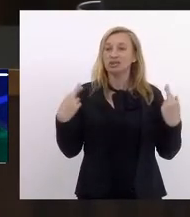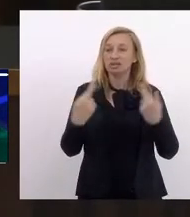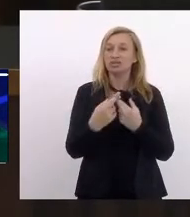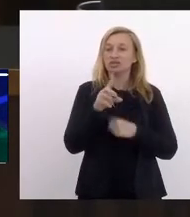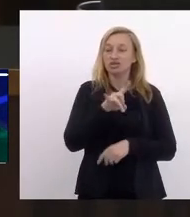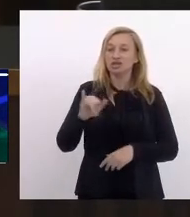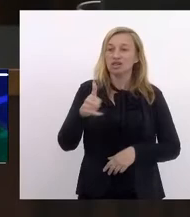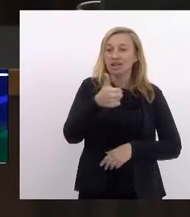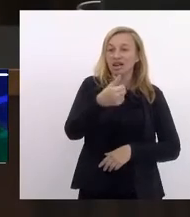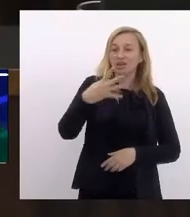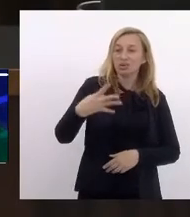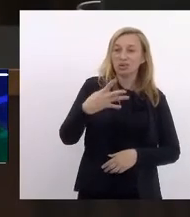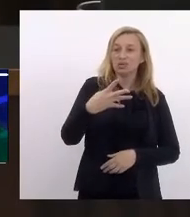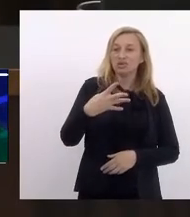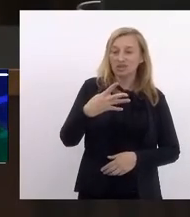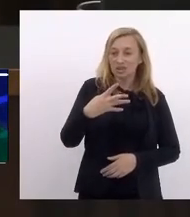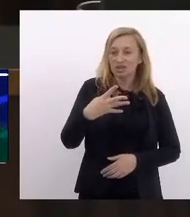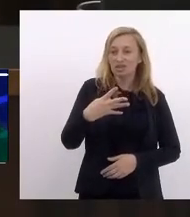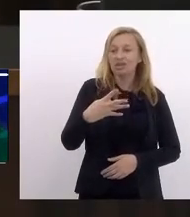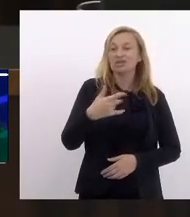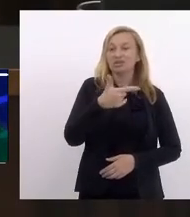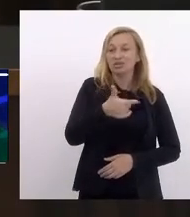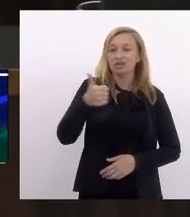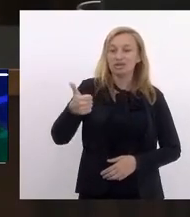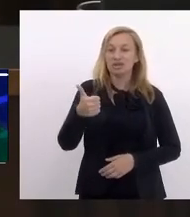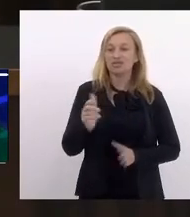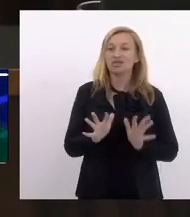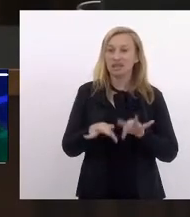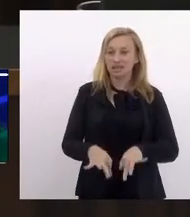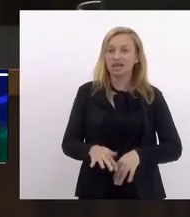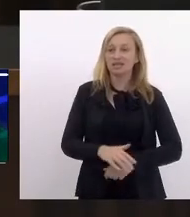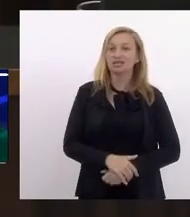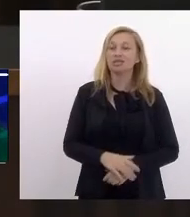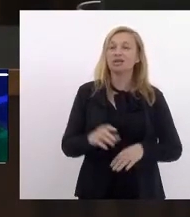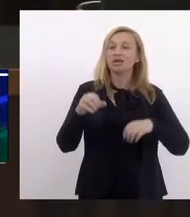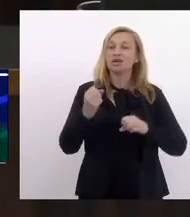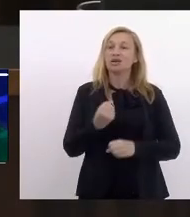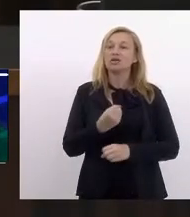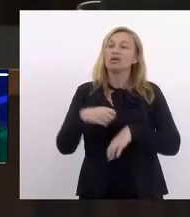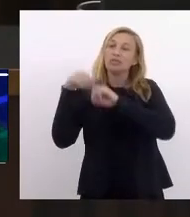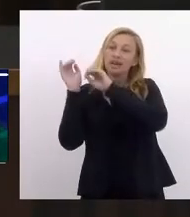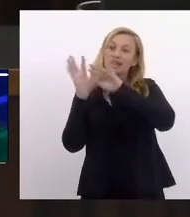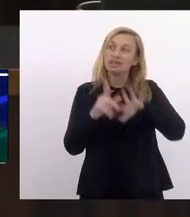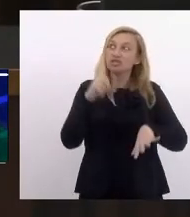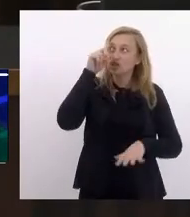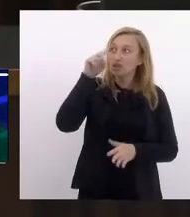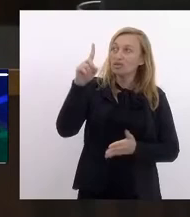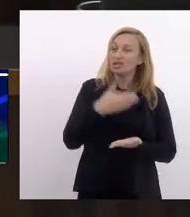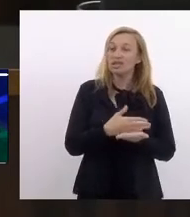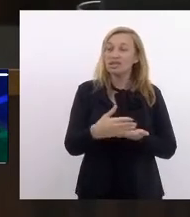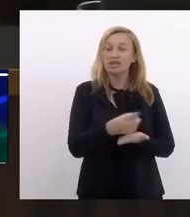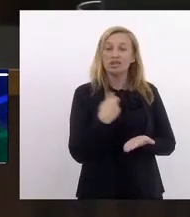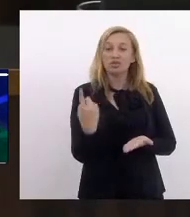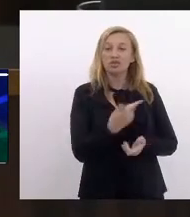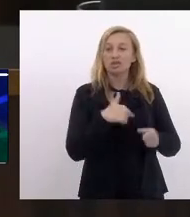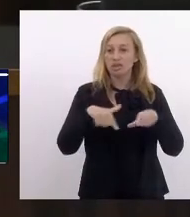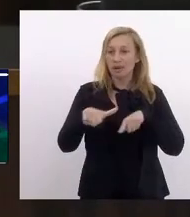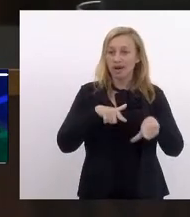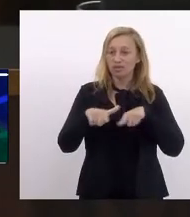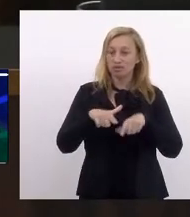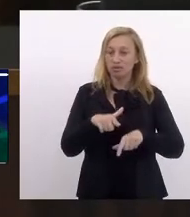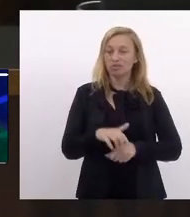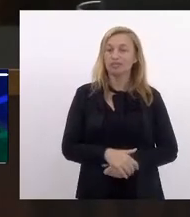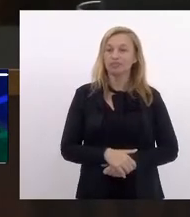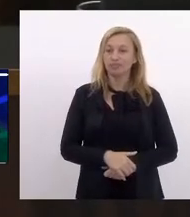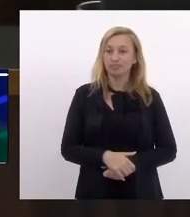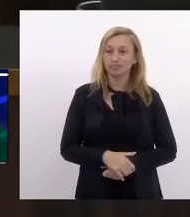dia 14 de dezembro de 2021, a mesma está encerrada. Havendo o número legal e sob a proteção de Deus, iniciamos nosso trabalho.